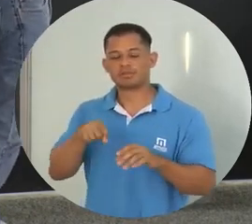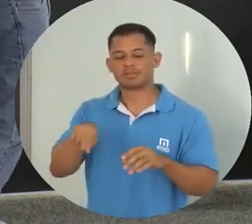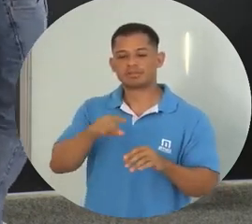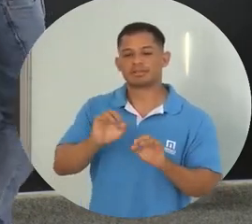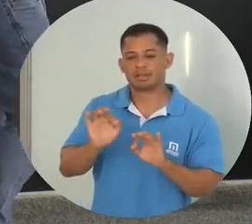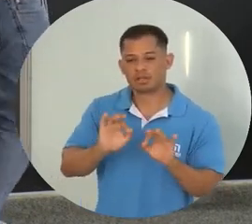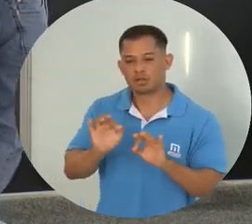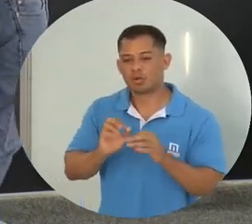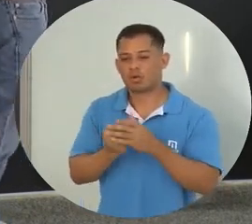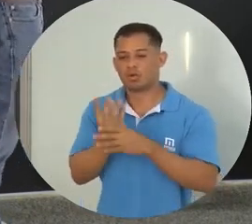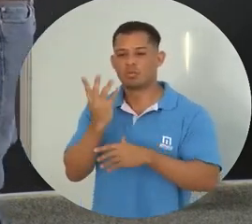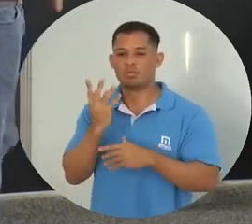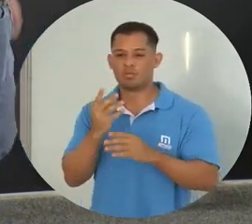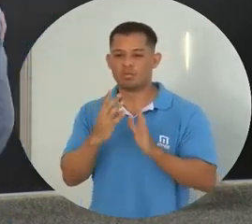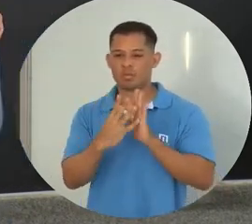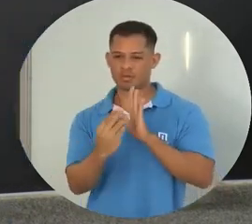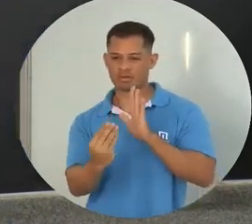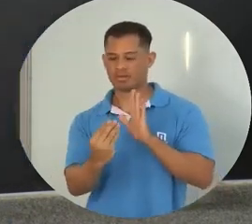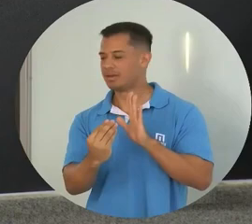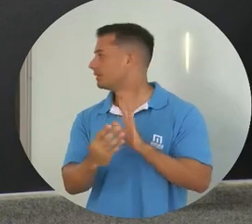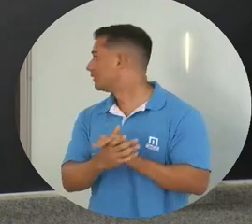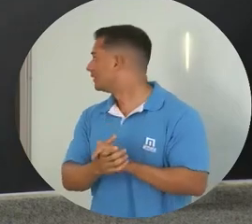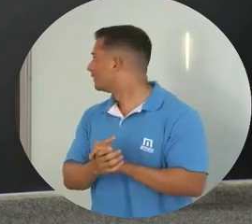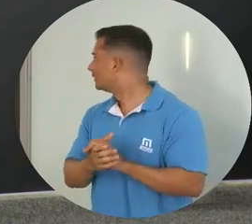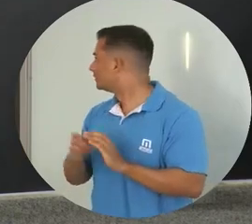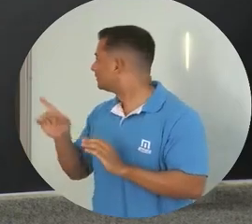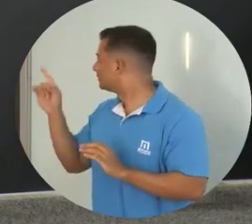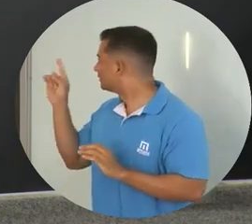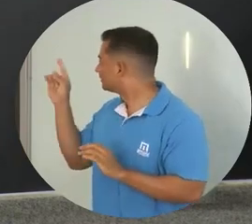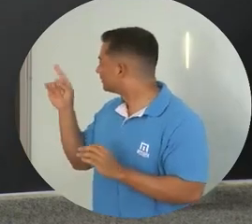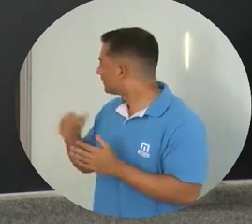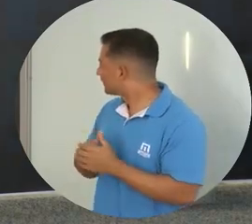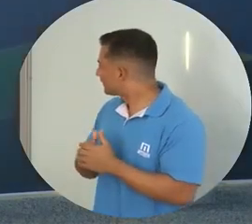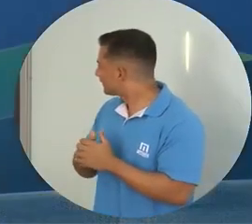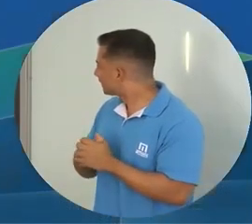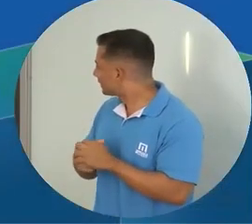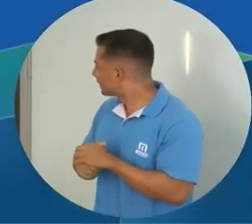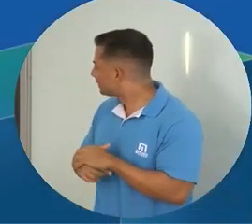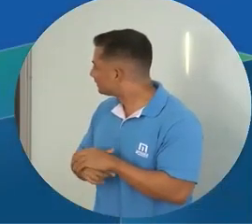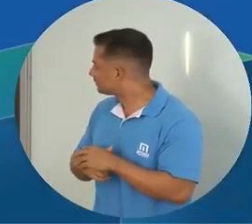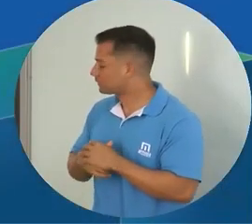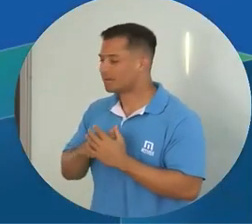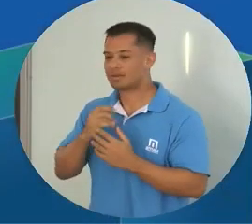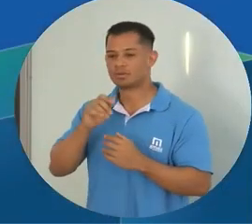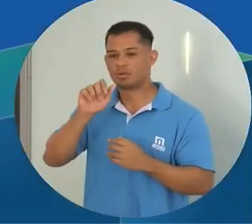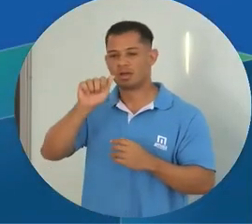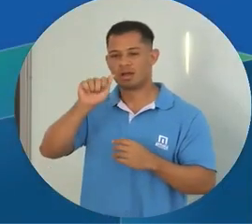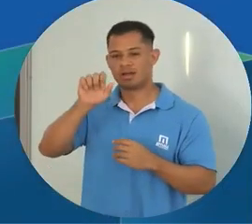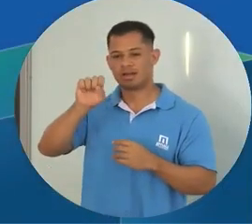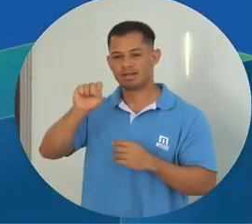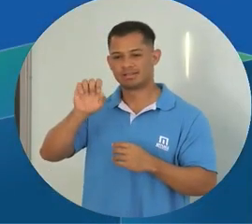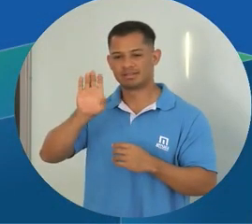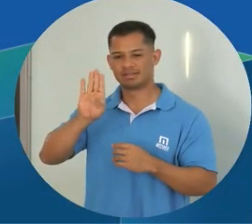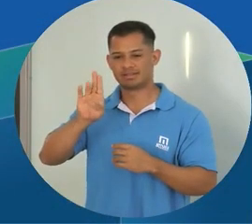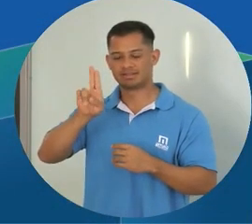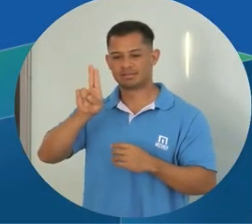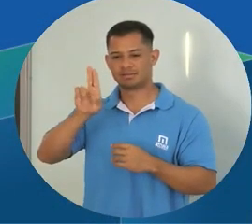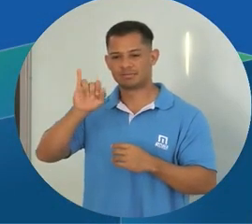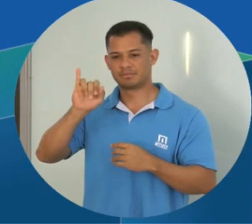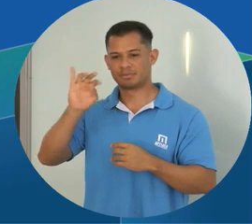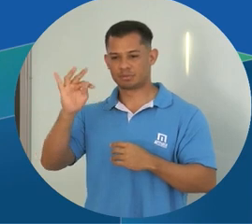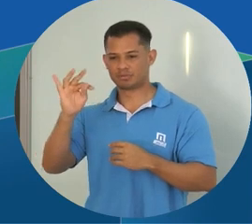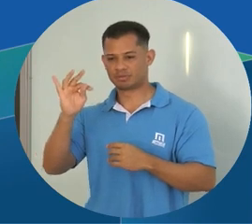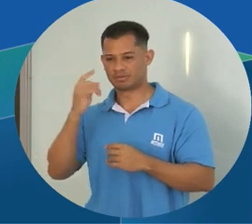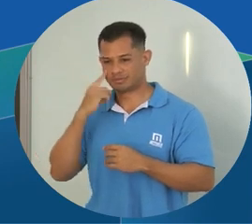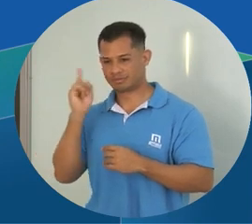importância do as-built, né, para que, numa necessidade de intervenção, no caso foi necessidade da obra, você